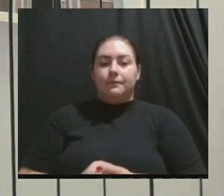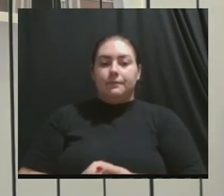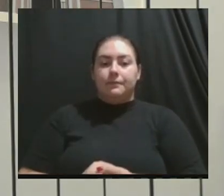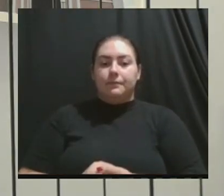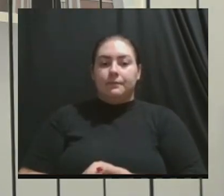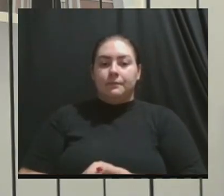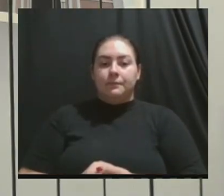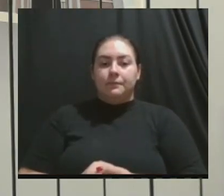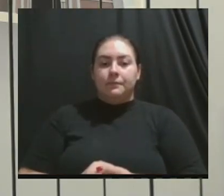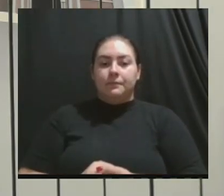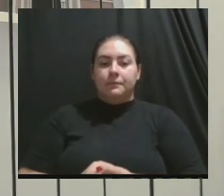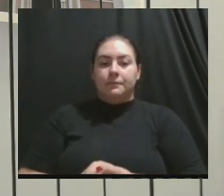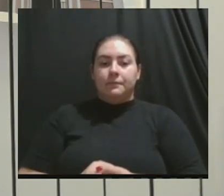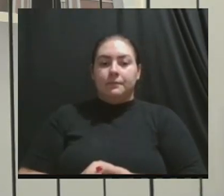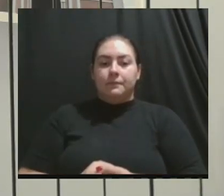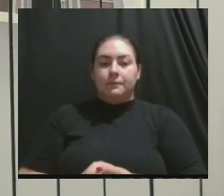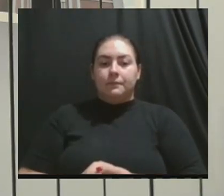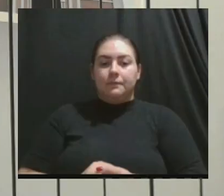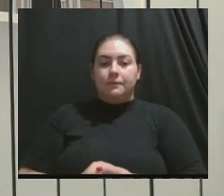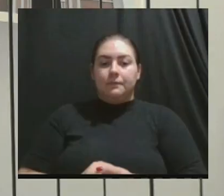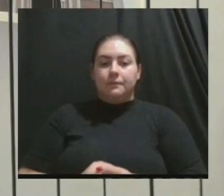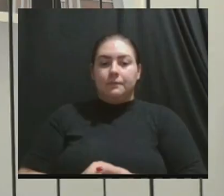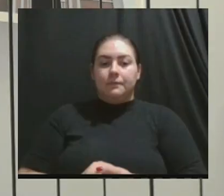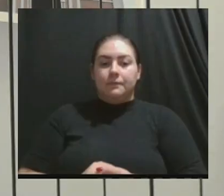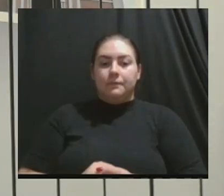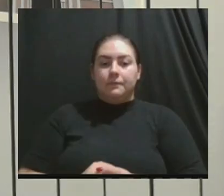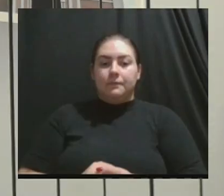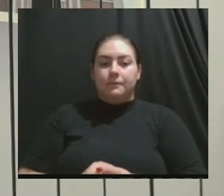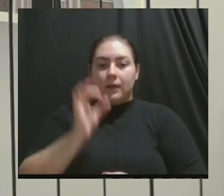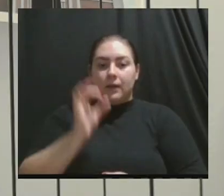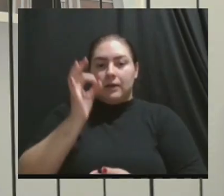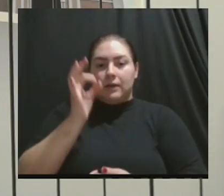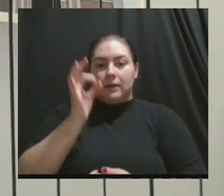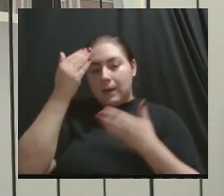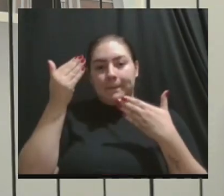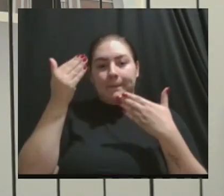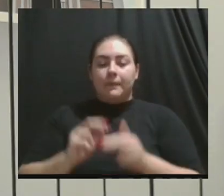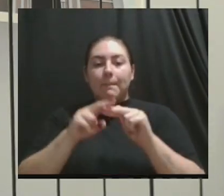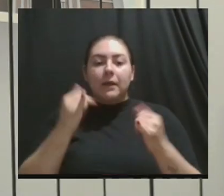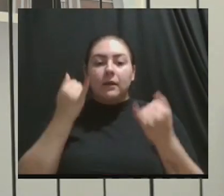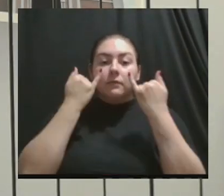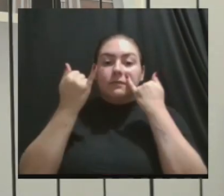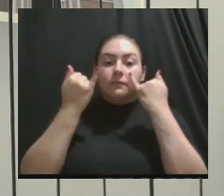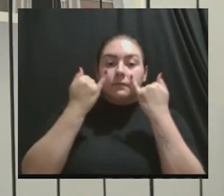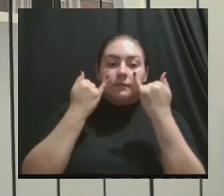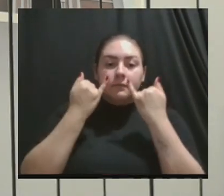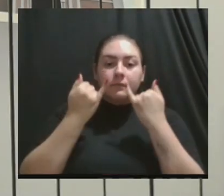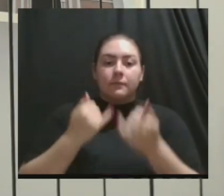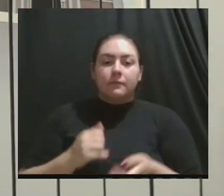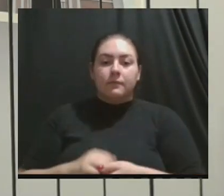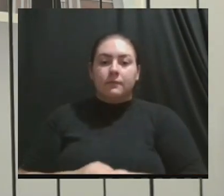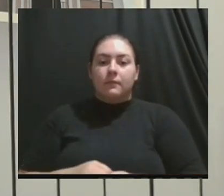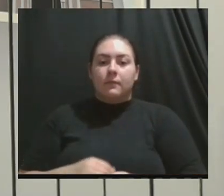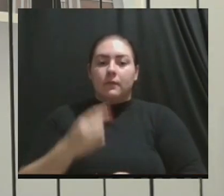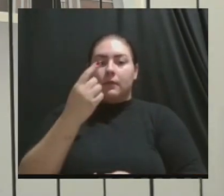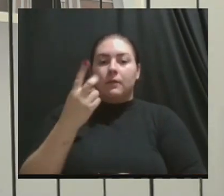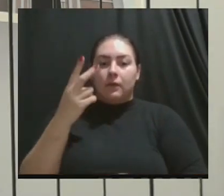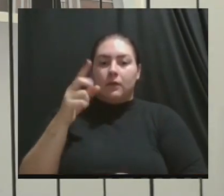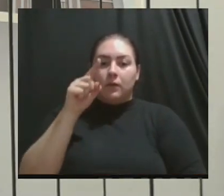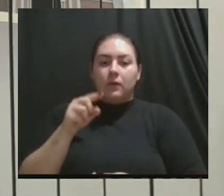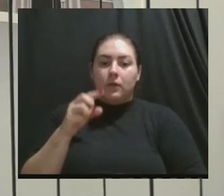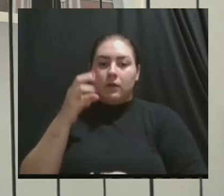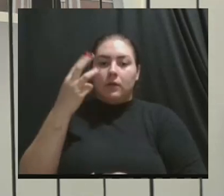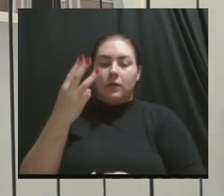Tá certo, muito obrigado, Mirna Abreu, pelas informações. 12h mais 39 minutos. Muito obrigado pela sua companhia, pela